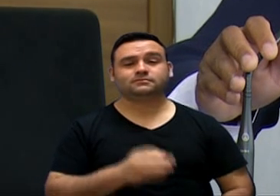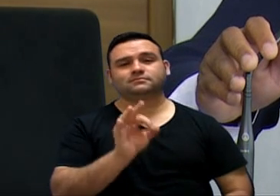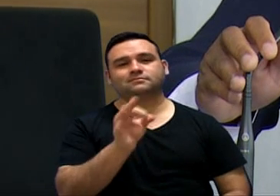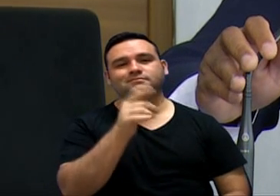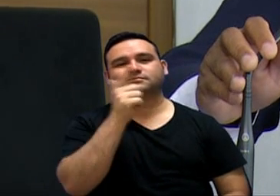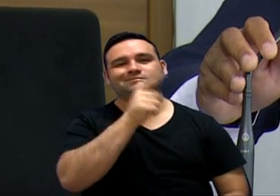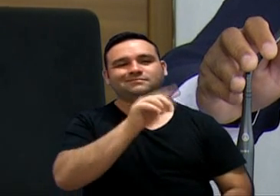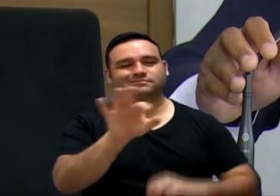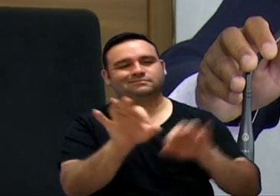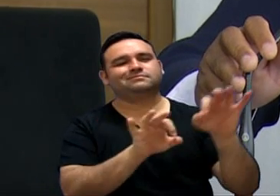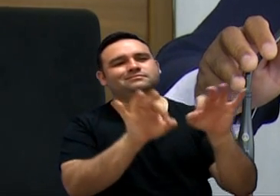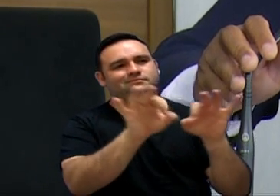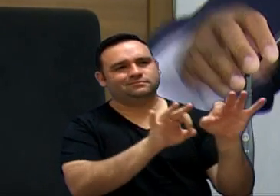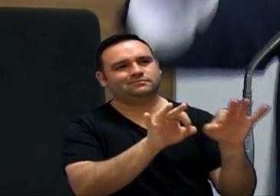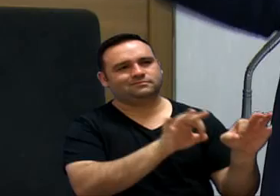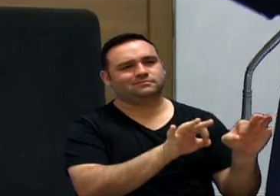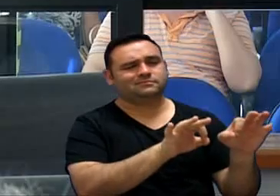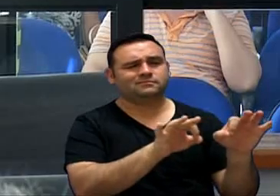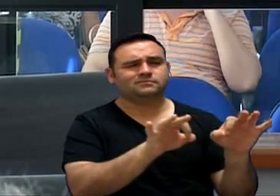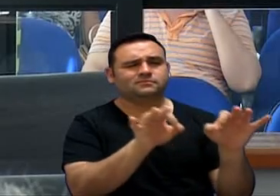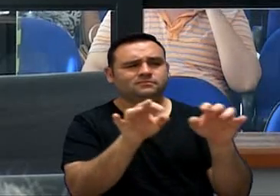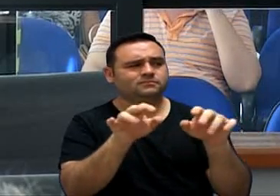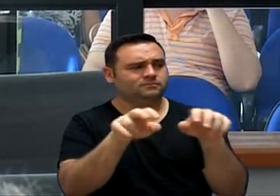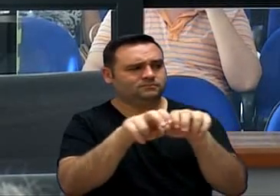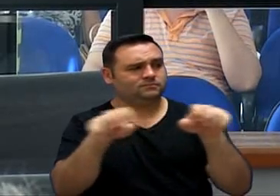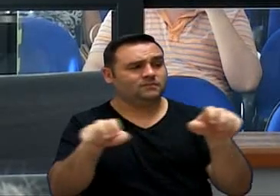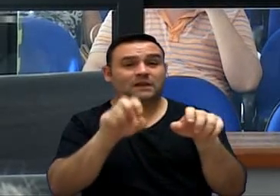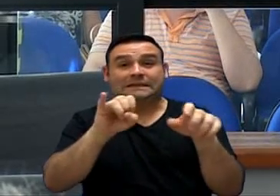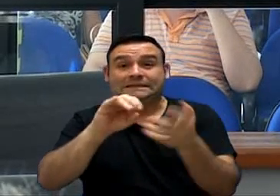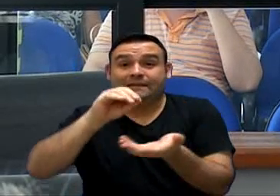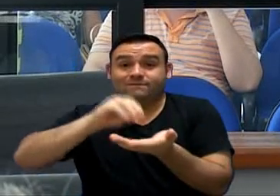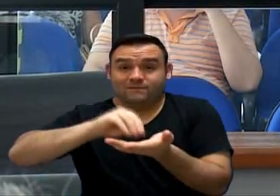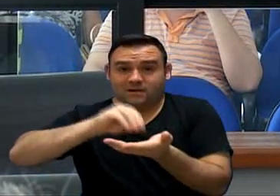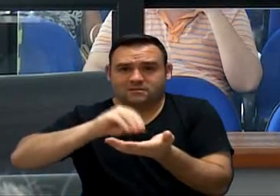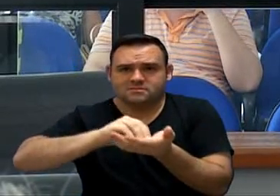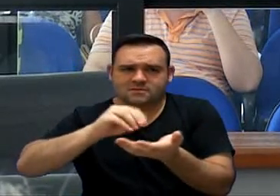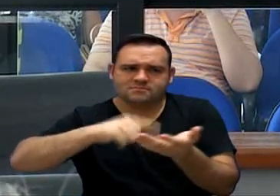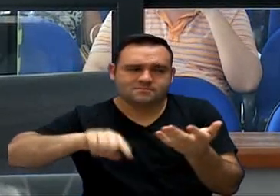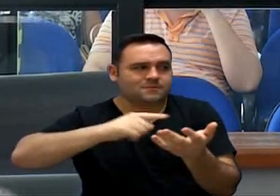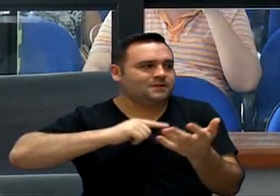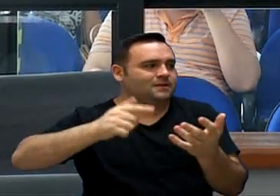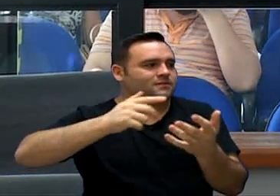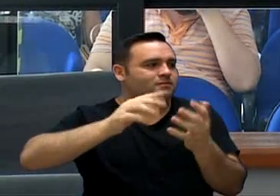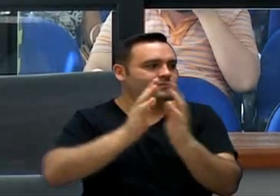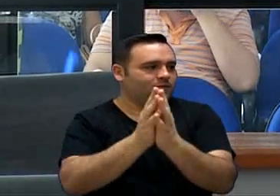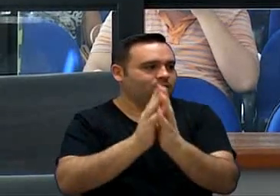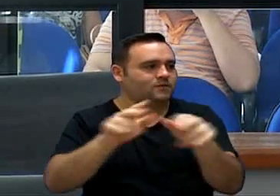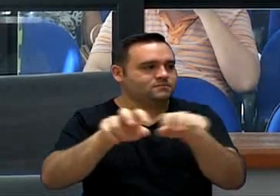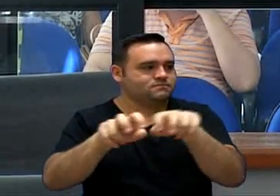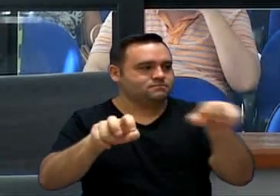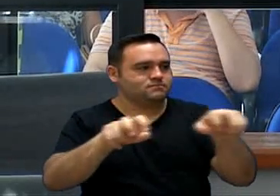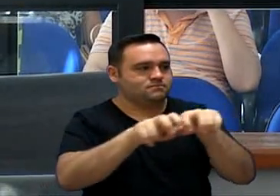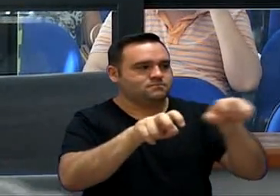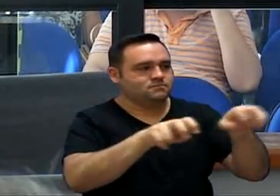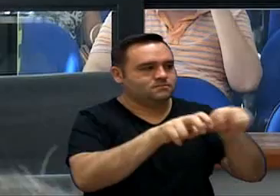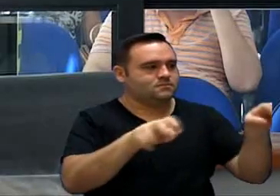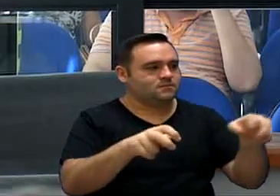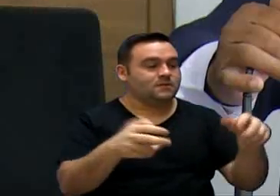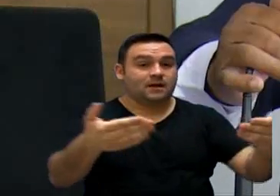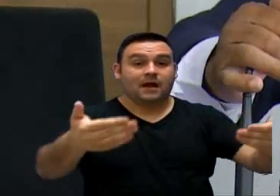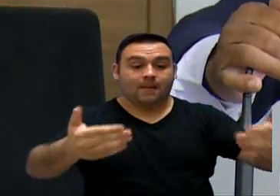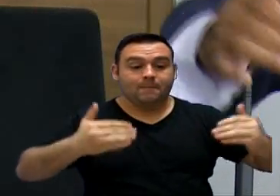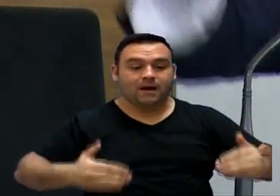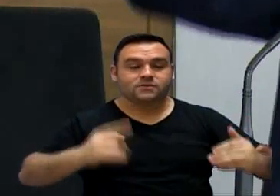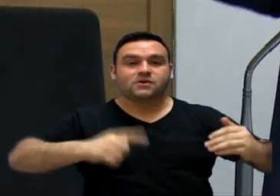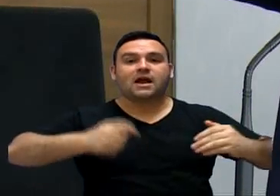Aí sim. Então, vai a hora que se faltar, nós dá um jeito. Primeiro, a galeria aí. Vamos colocar nas galerias a parte de baixo da